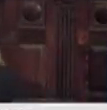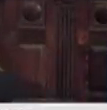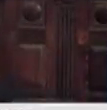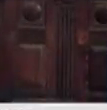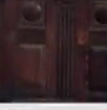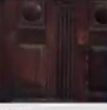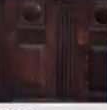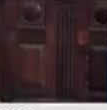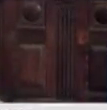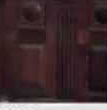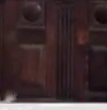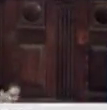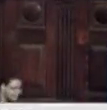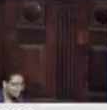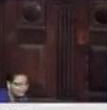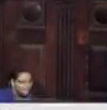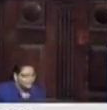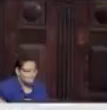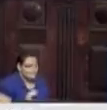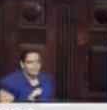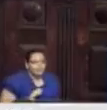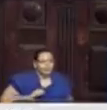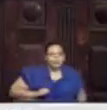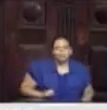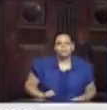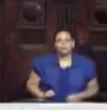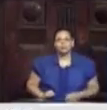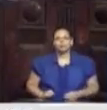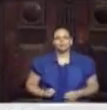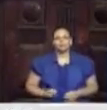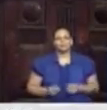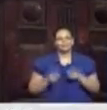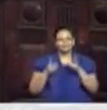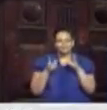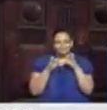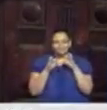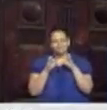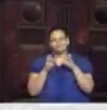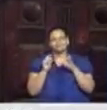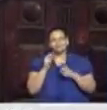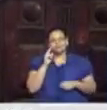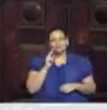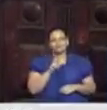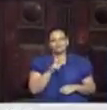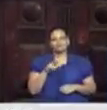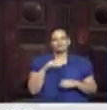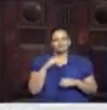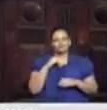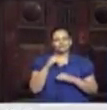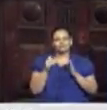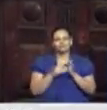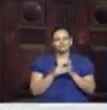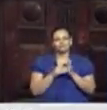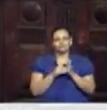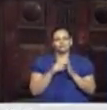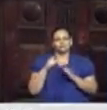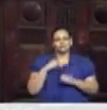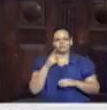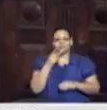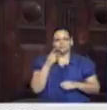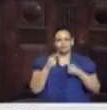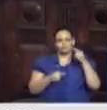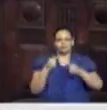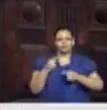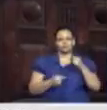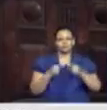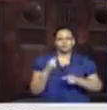a manipulação, a desinformação. E diante desse quadro todo, falam também na reforma